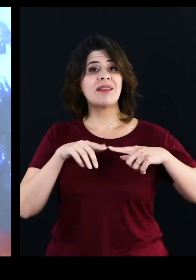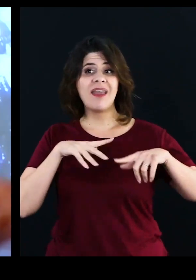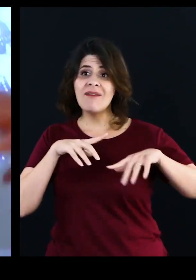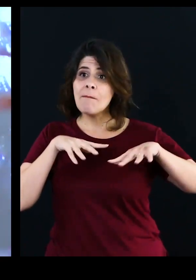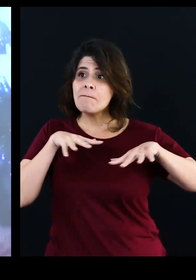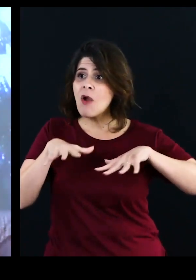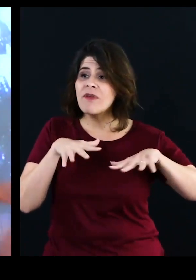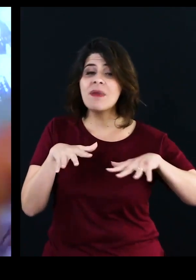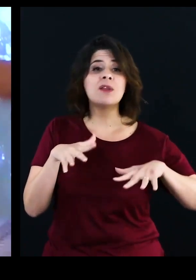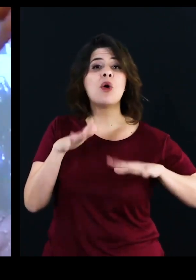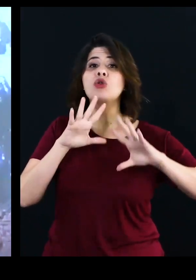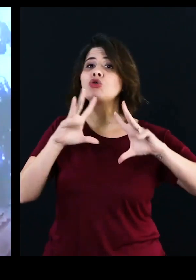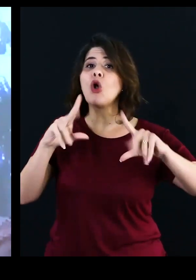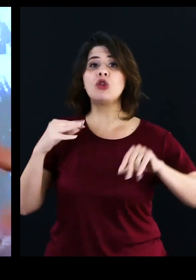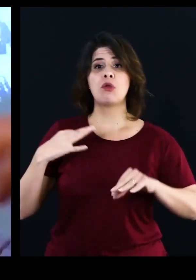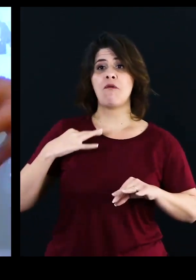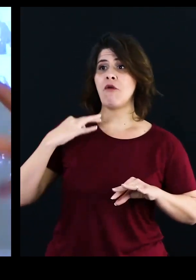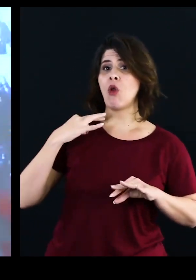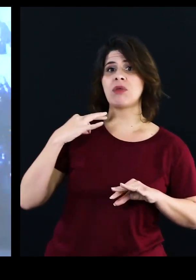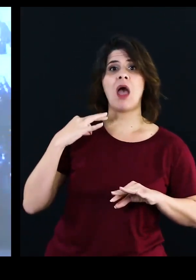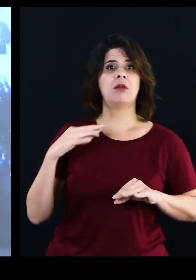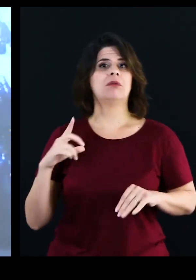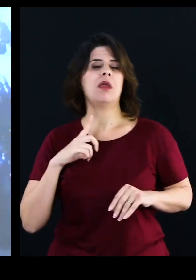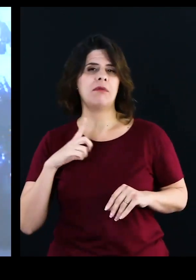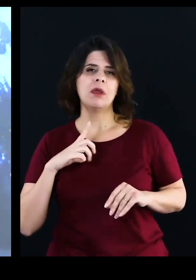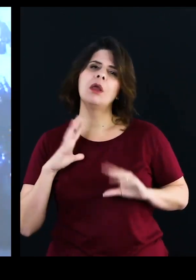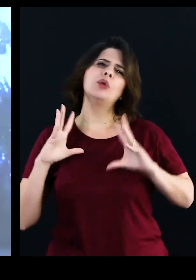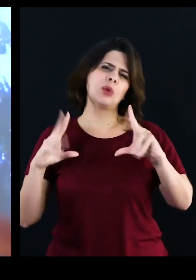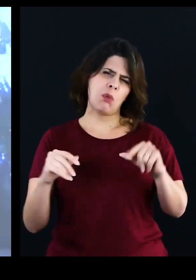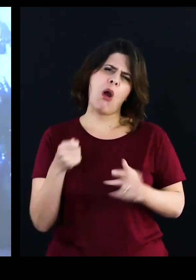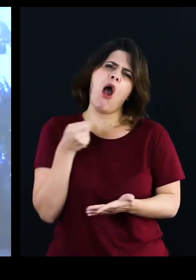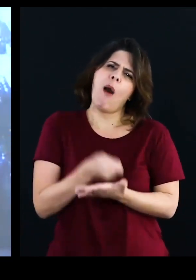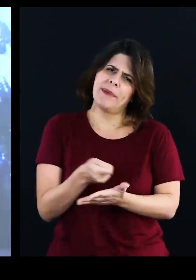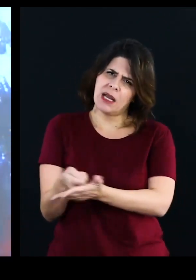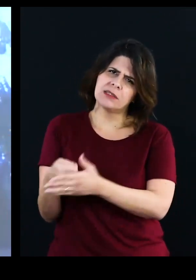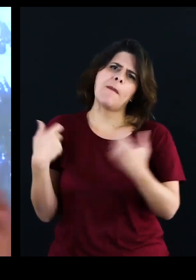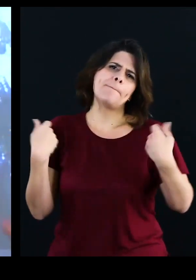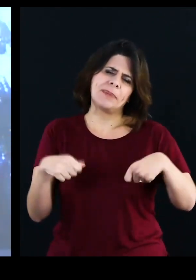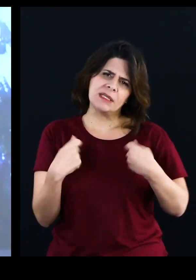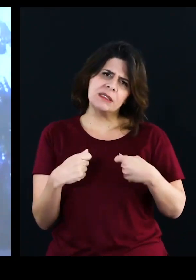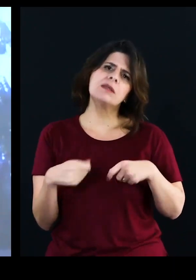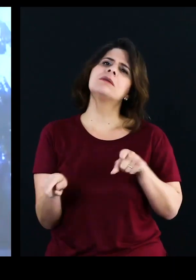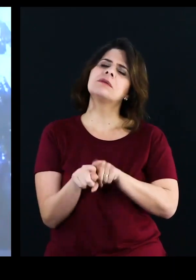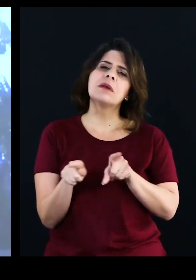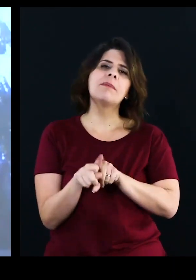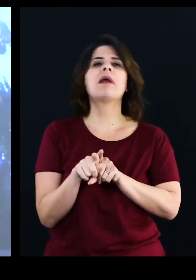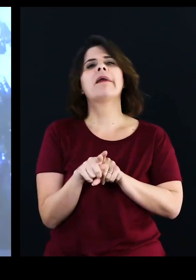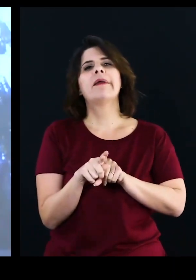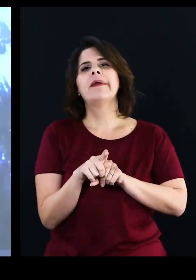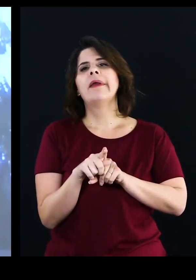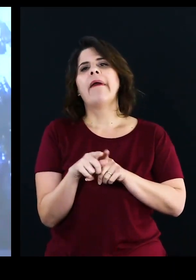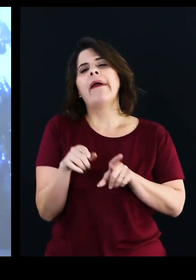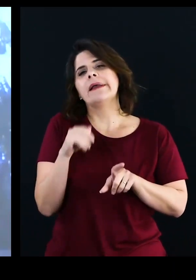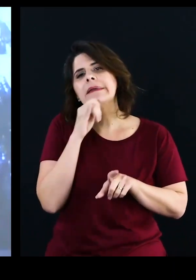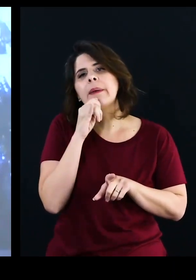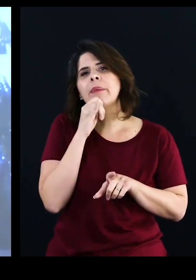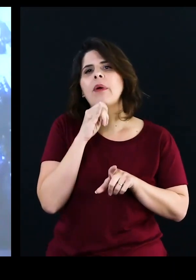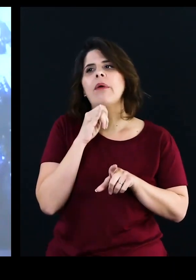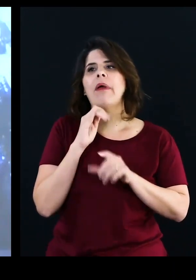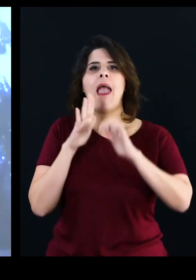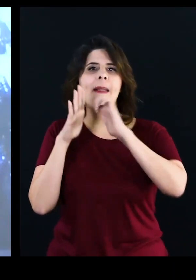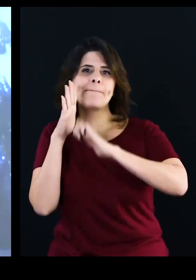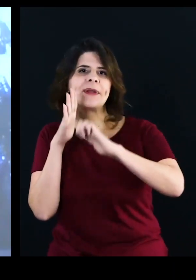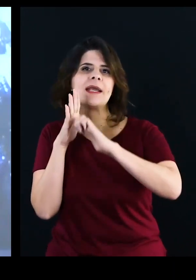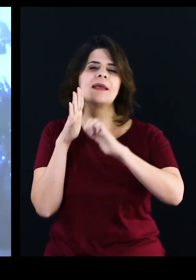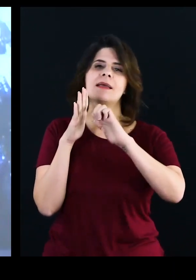além de todas as obrigações, enfim, de toda a agenda corporativa, deflagrou um movimento interno muito